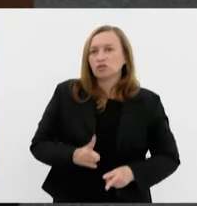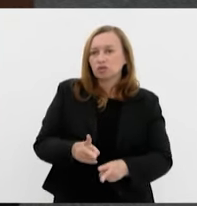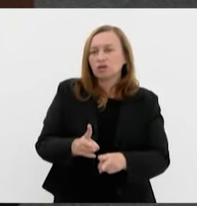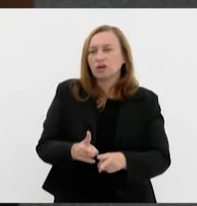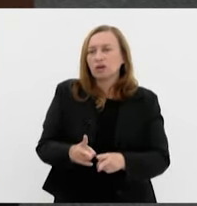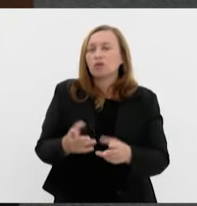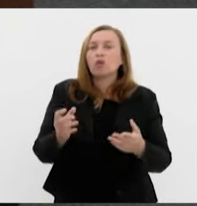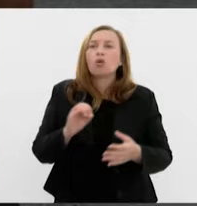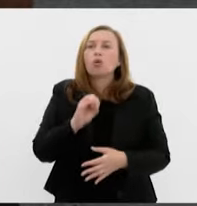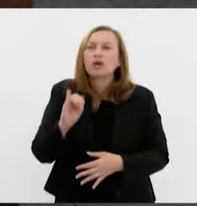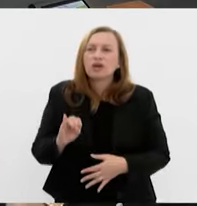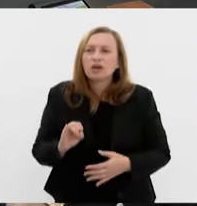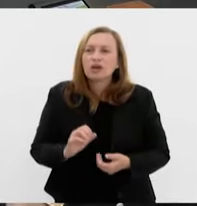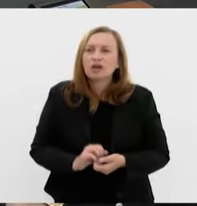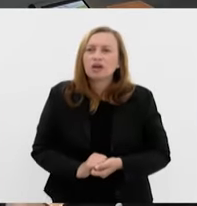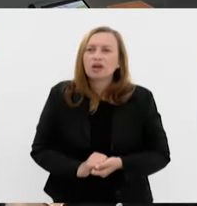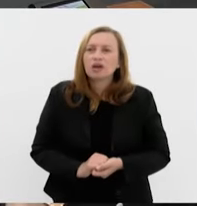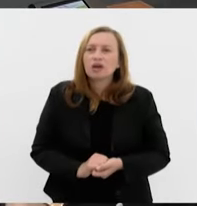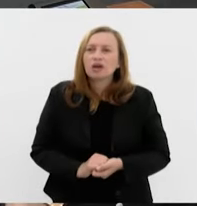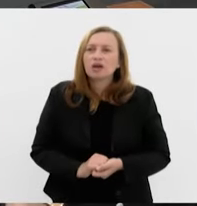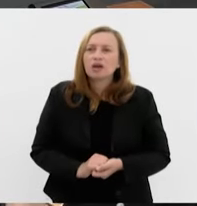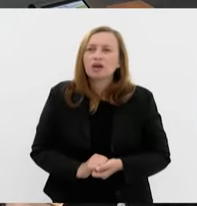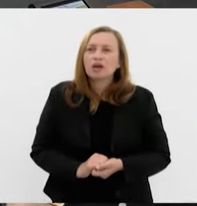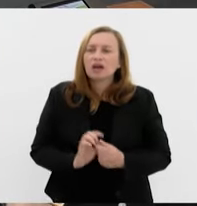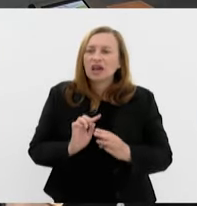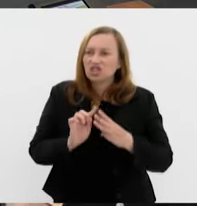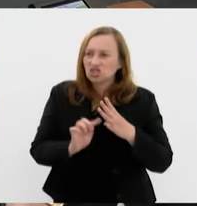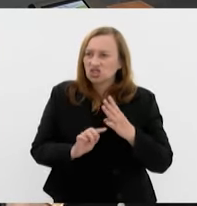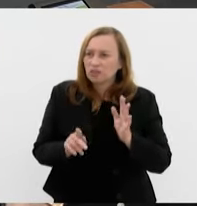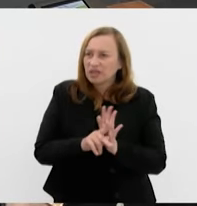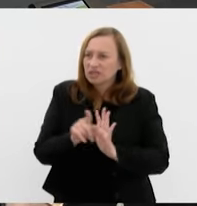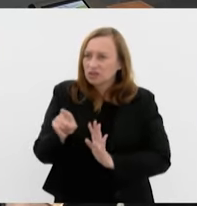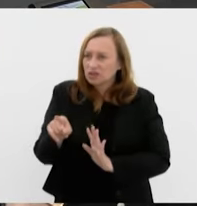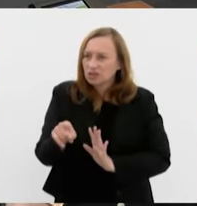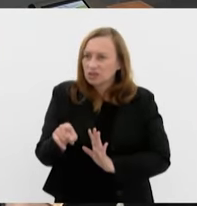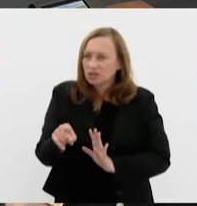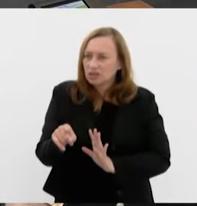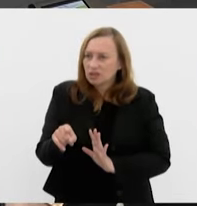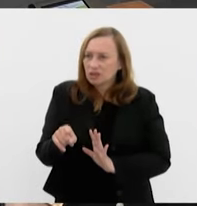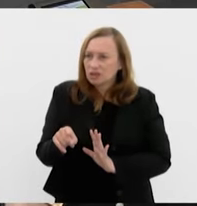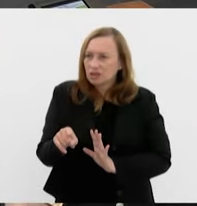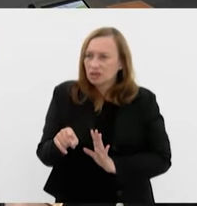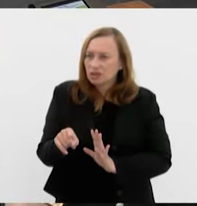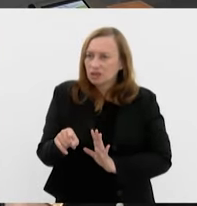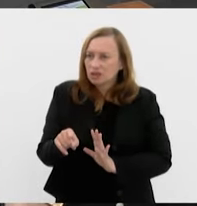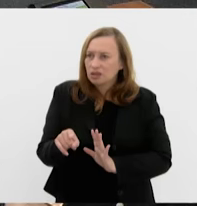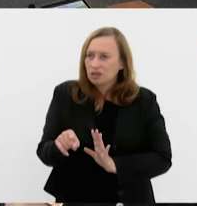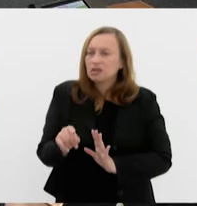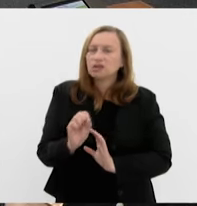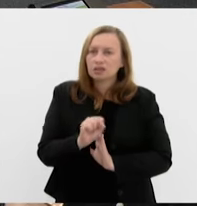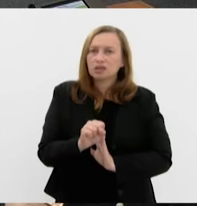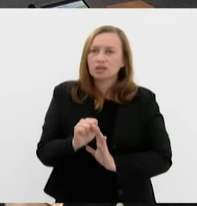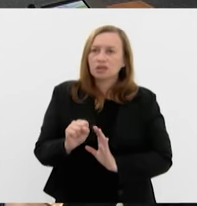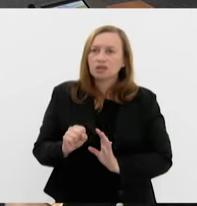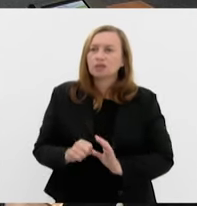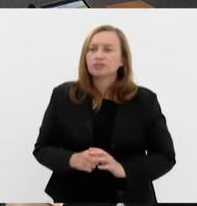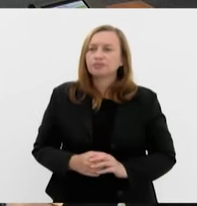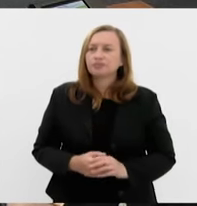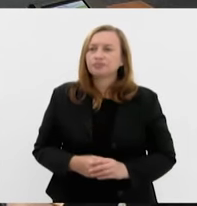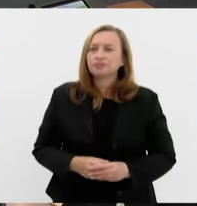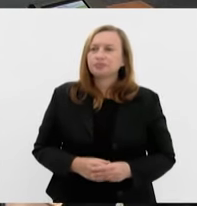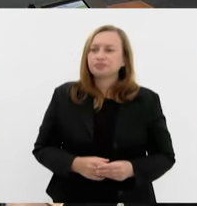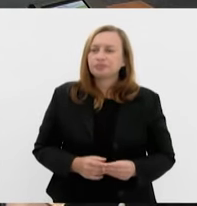as três são su as três são suas Deputado eu as três aqui sim são